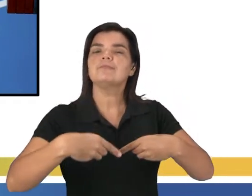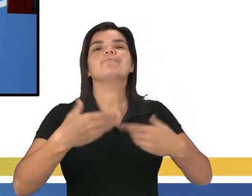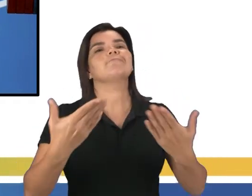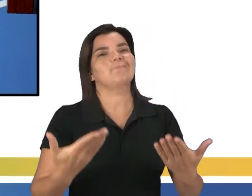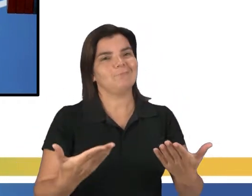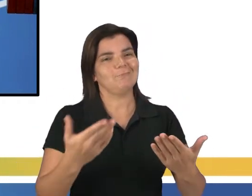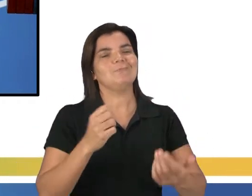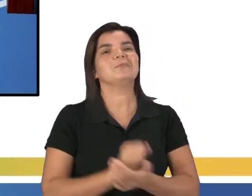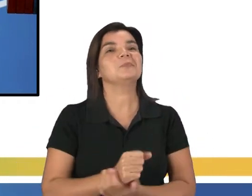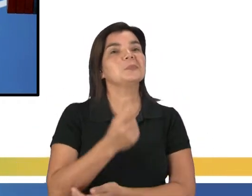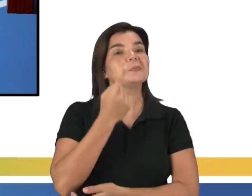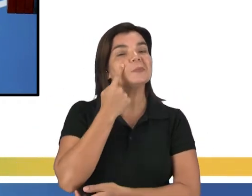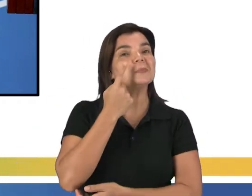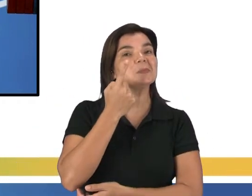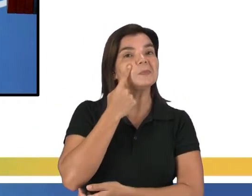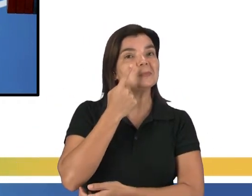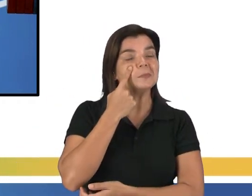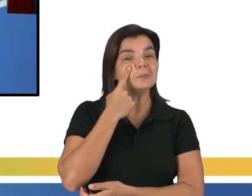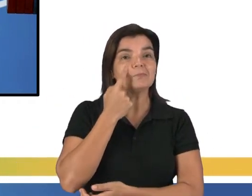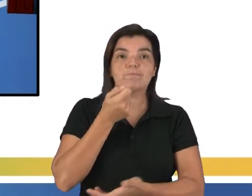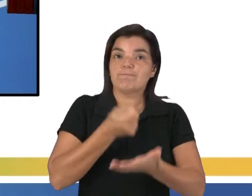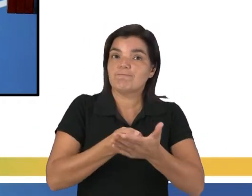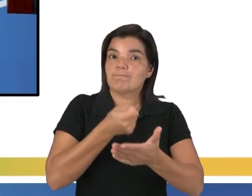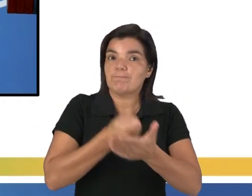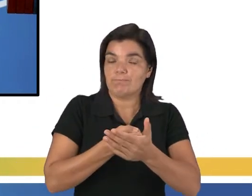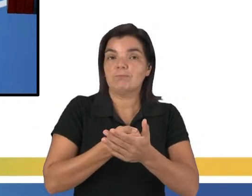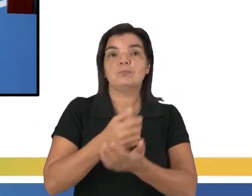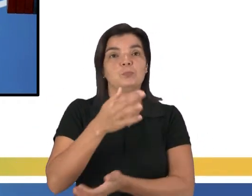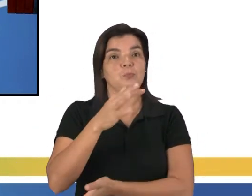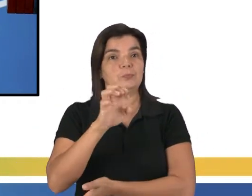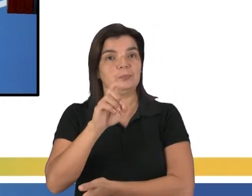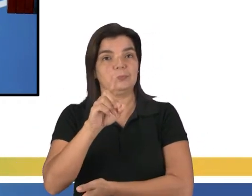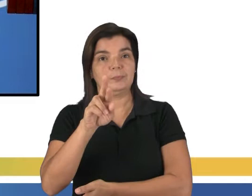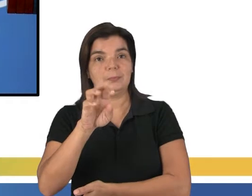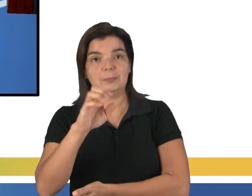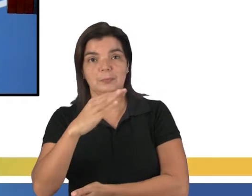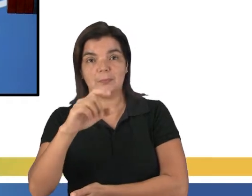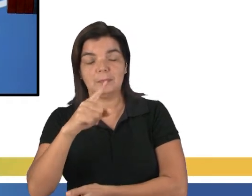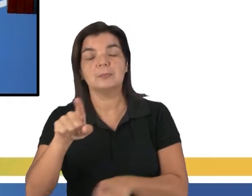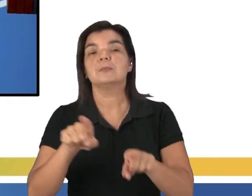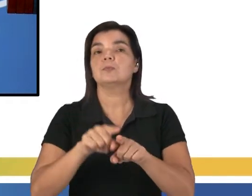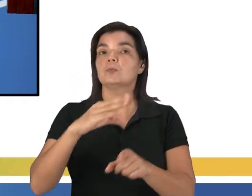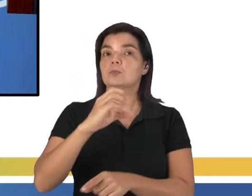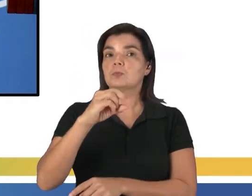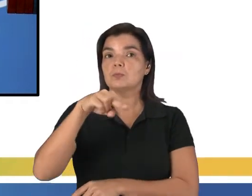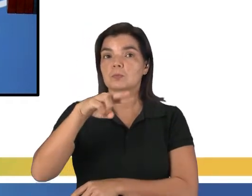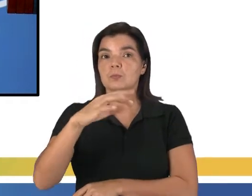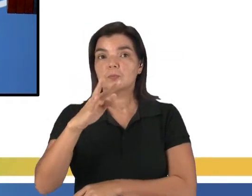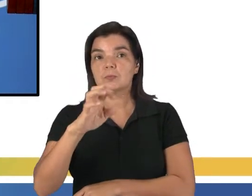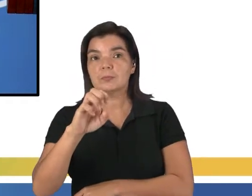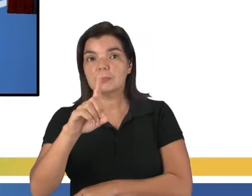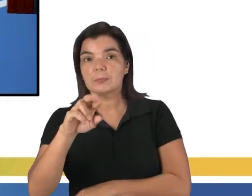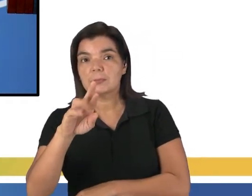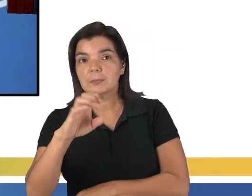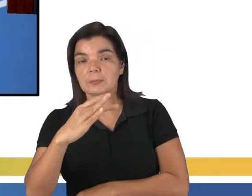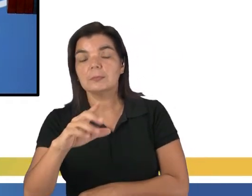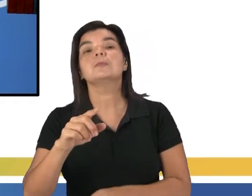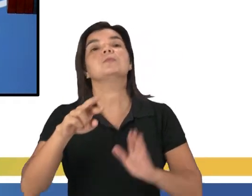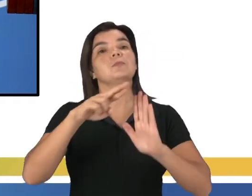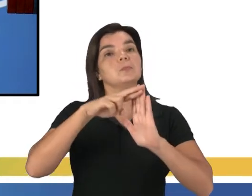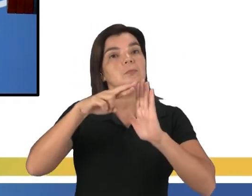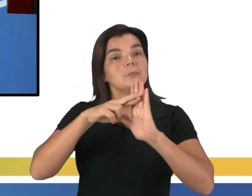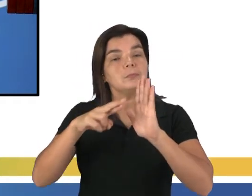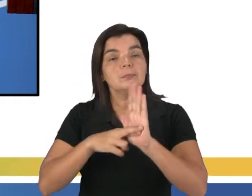aí sim, a gente vê que eles são regidos por federações, por confederações, por regras,